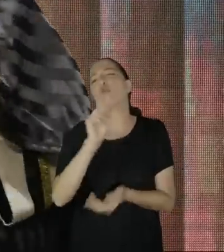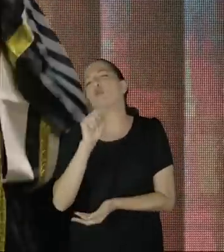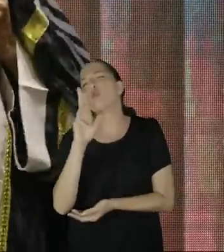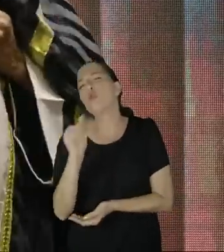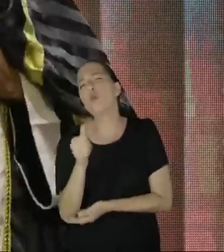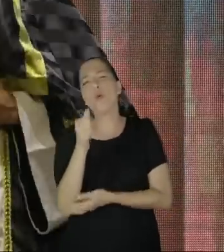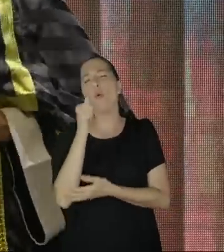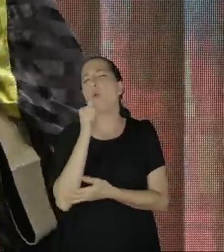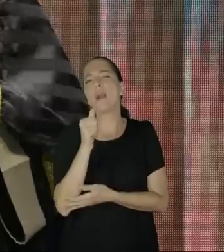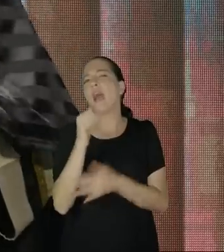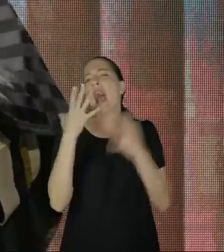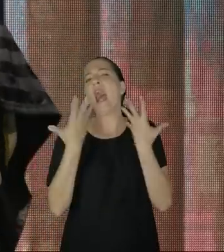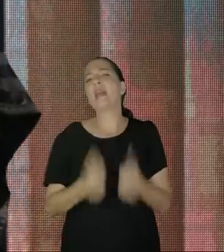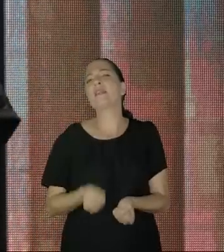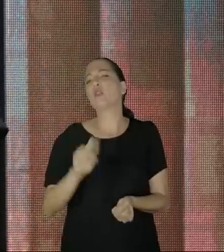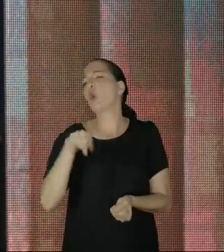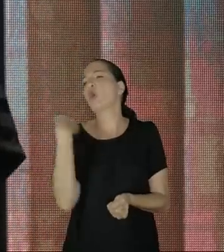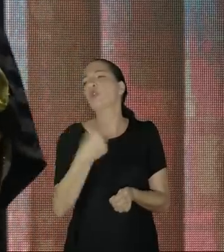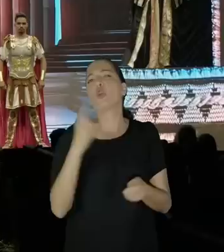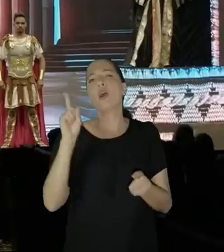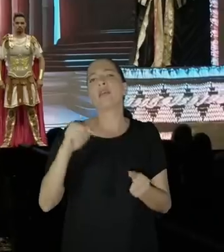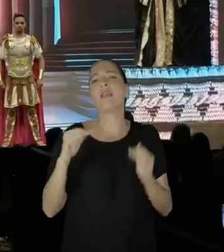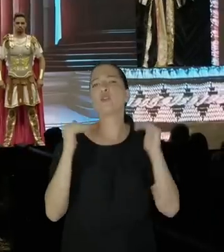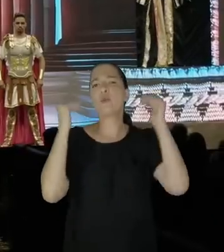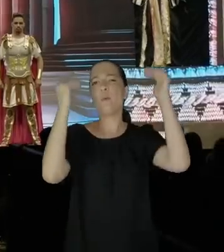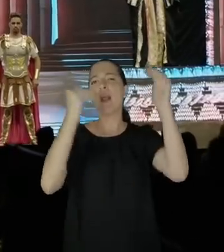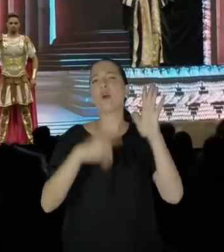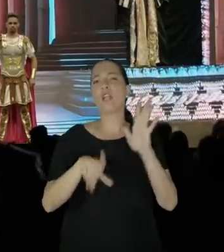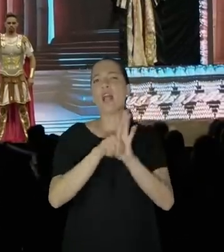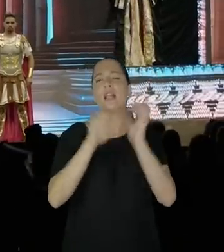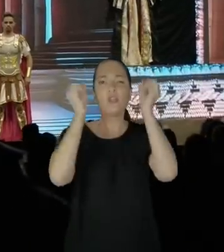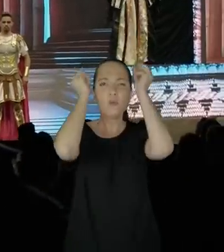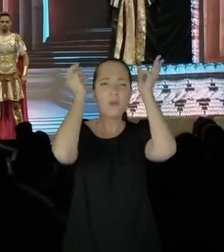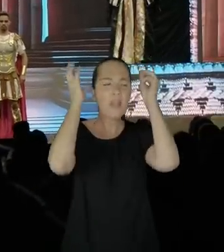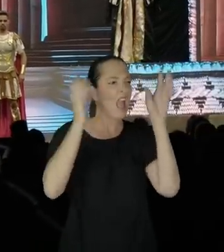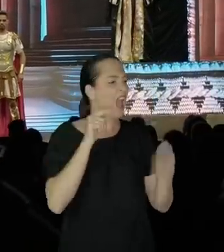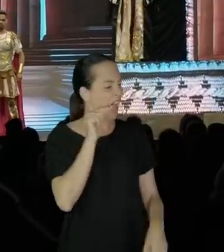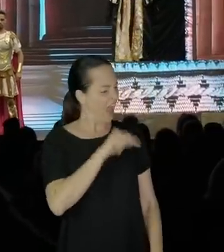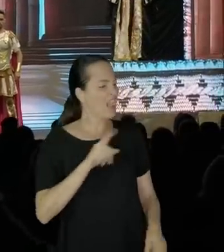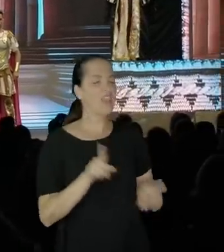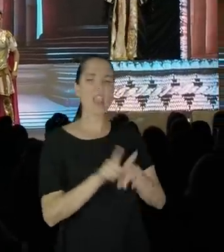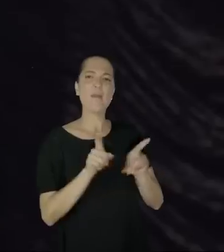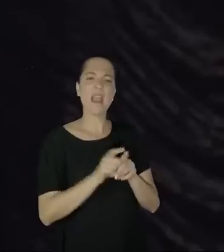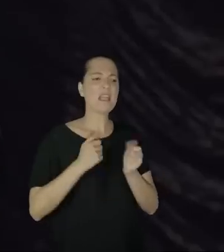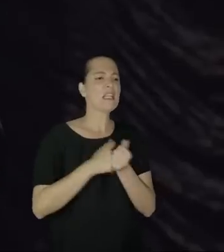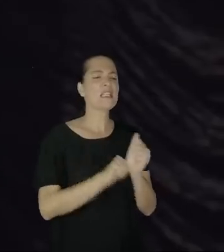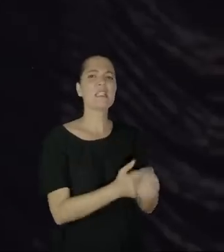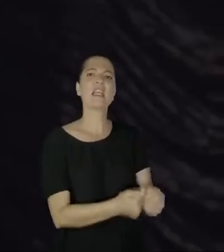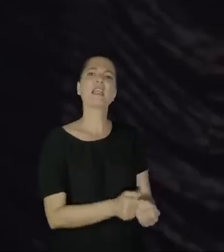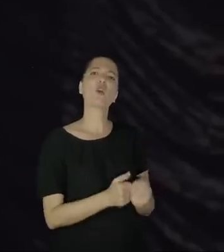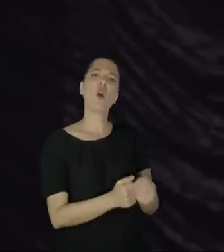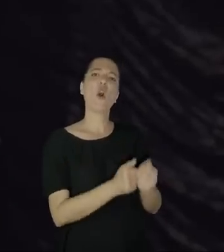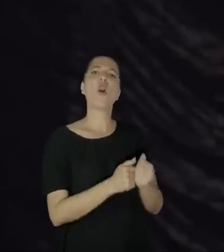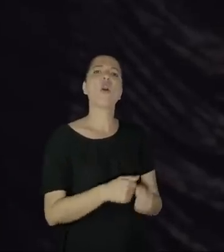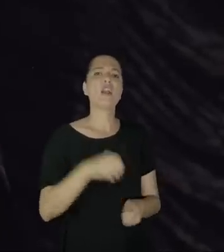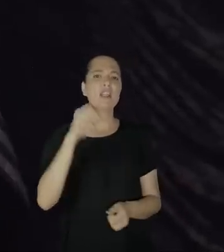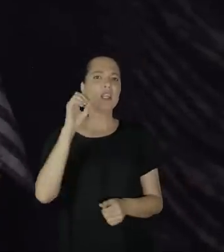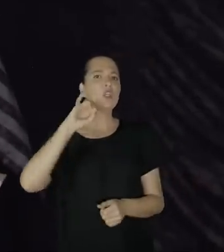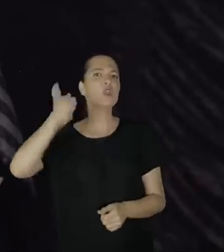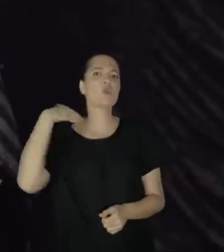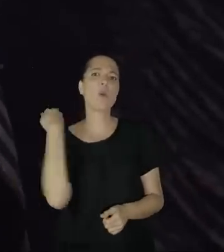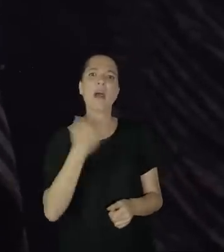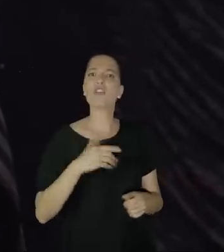autoridade de mestres doutores da lei. Este homem era seguidor de João Batista e dos outros